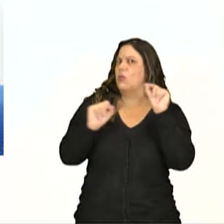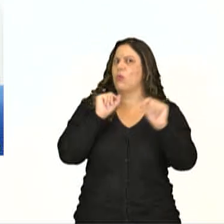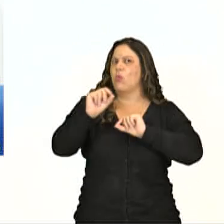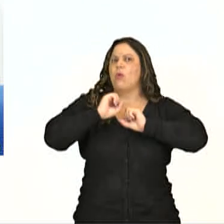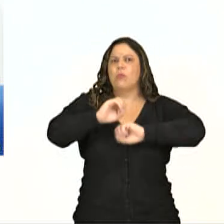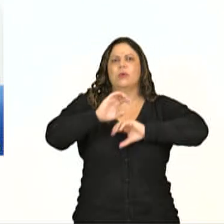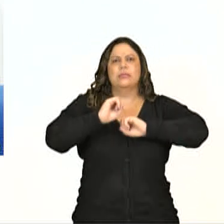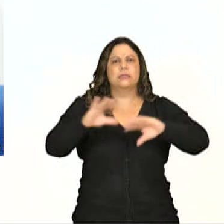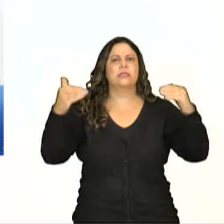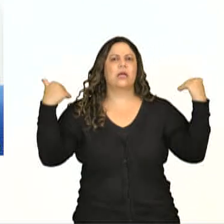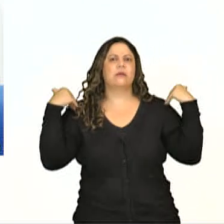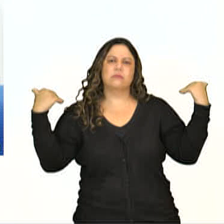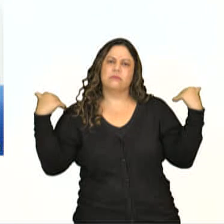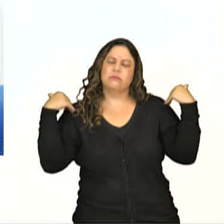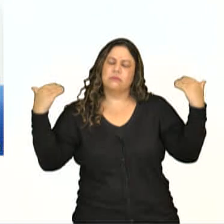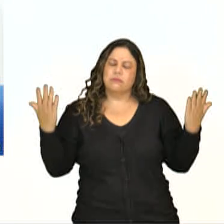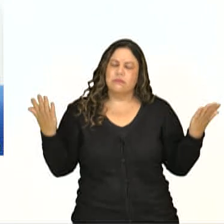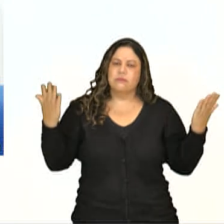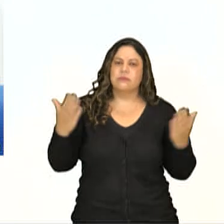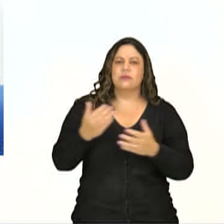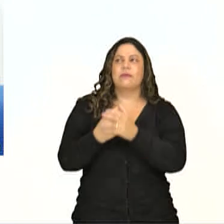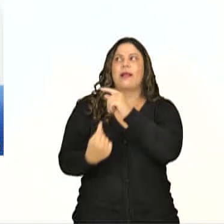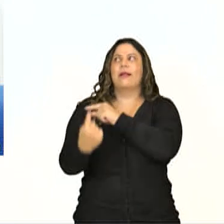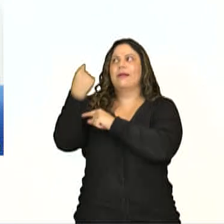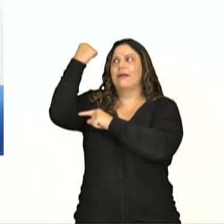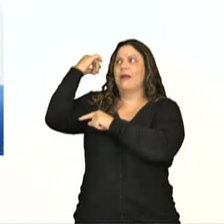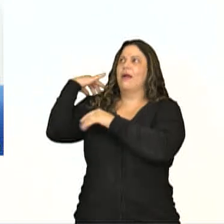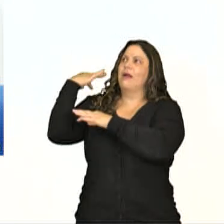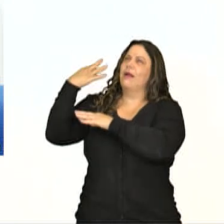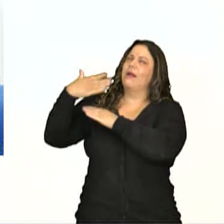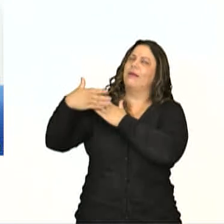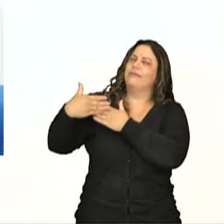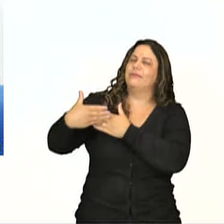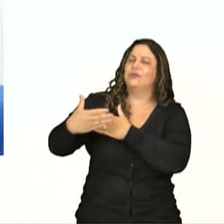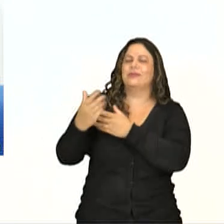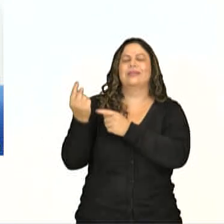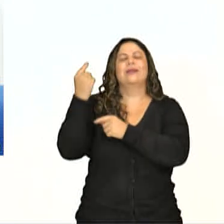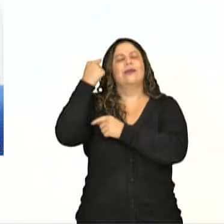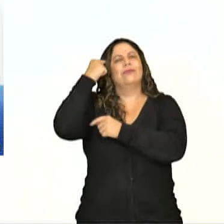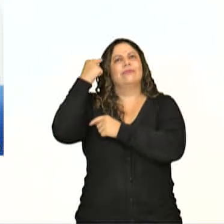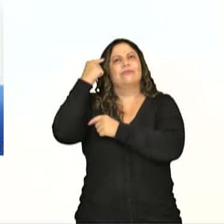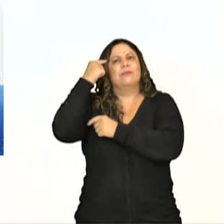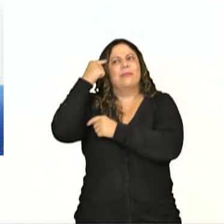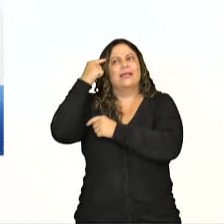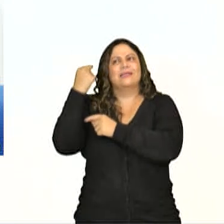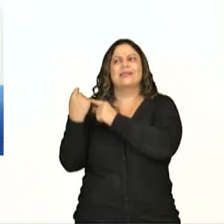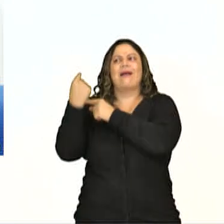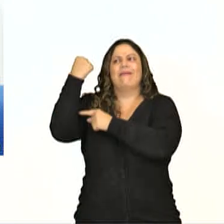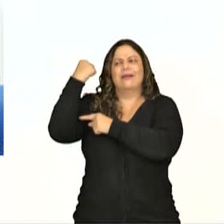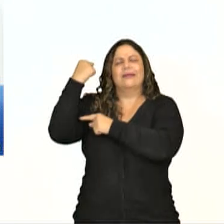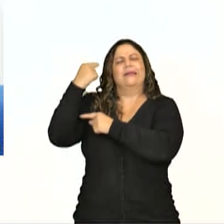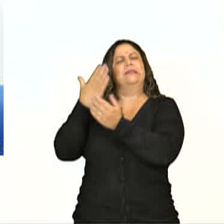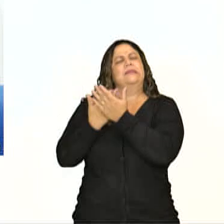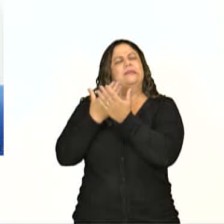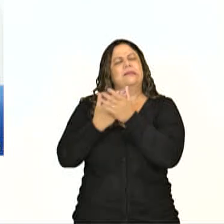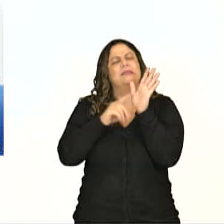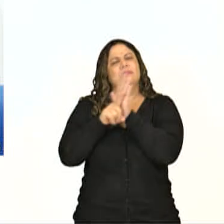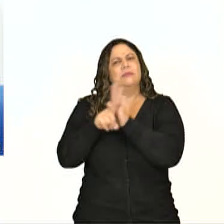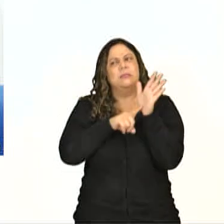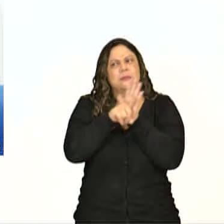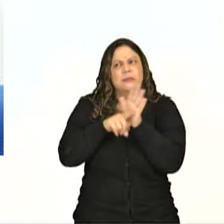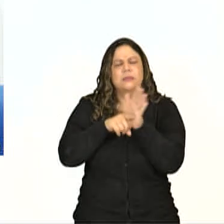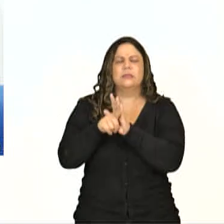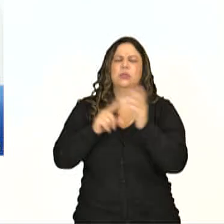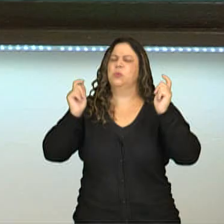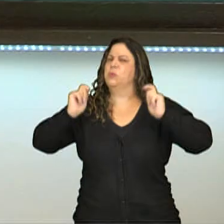educação física. Então, lá no início, quando se pensava em educação física, as pessoas, os estudiosos, viram a